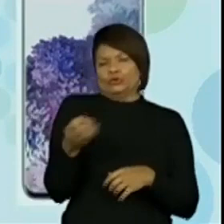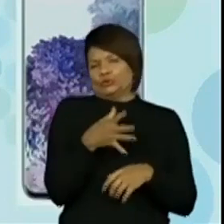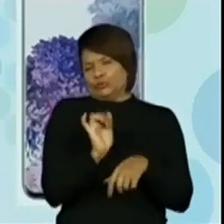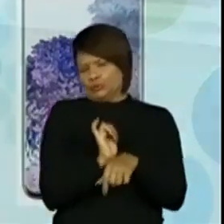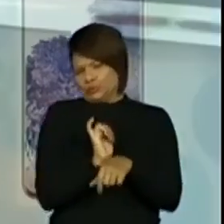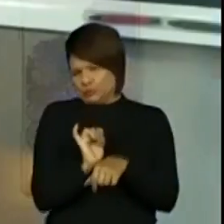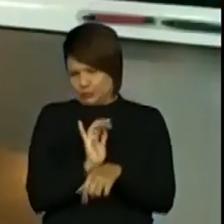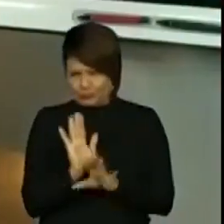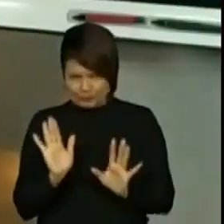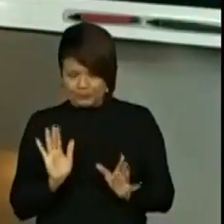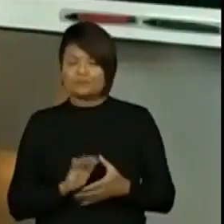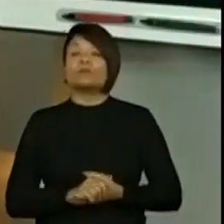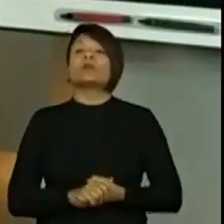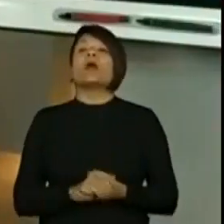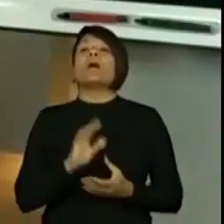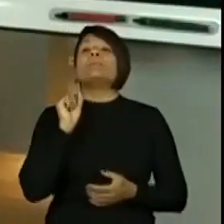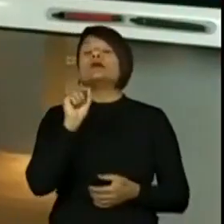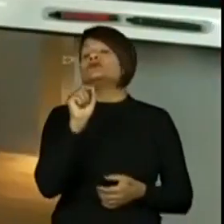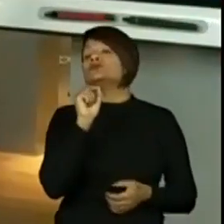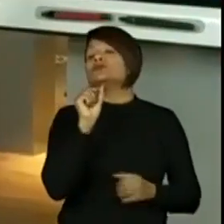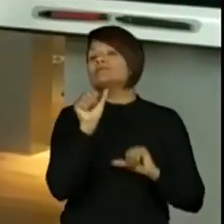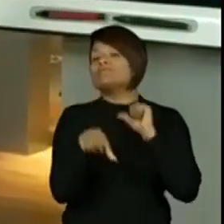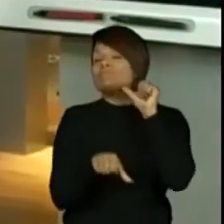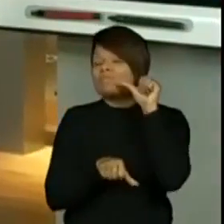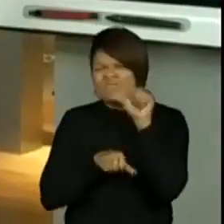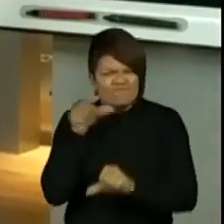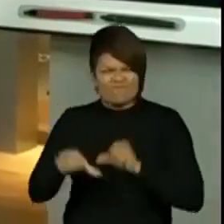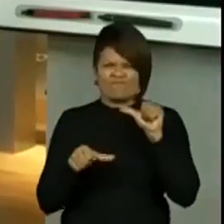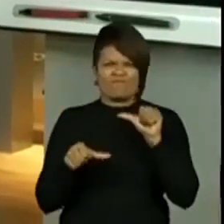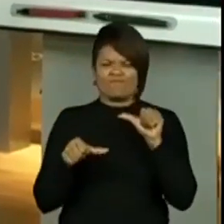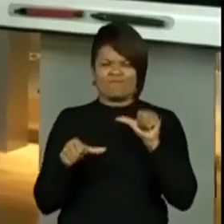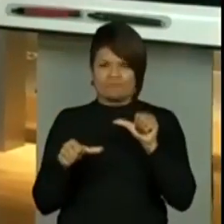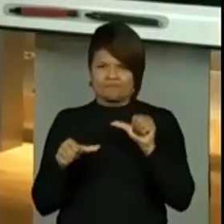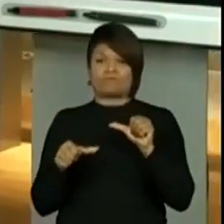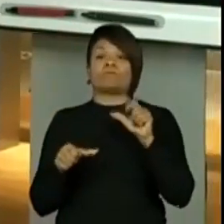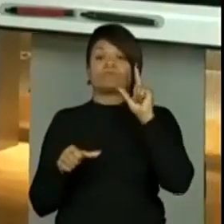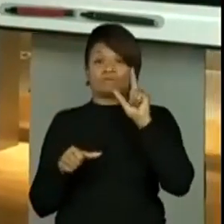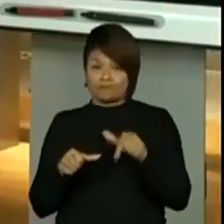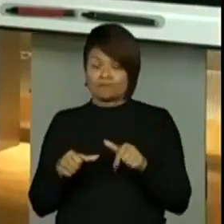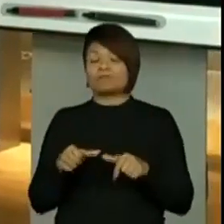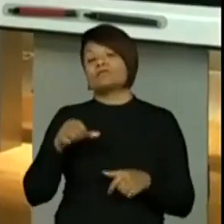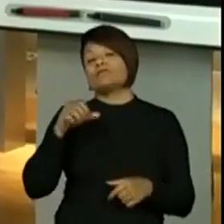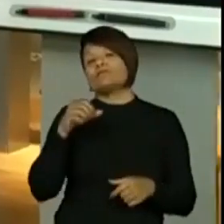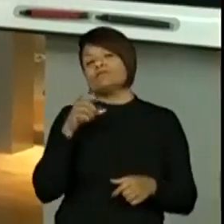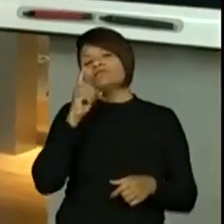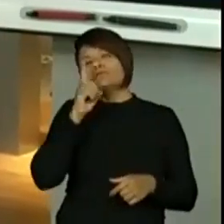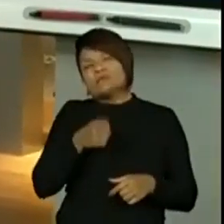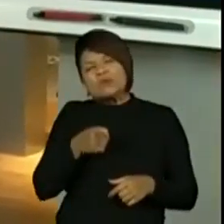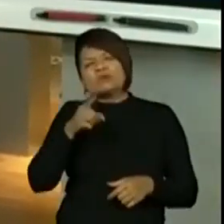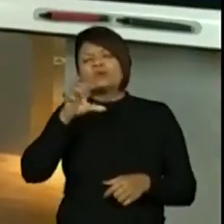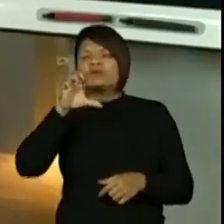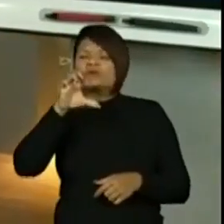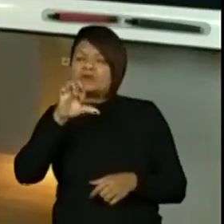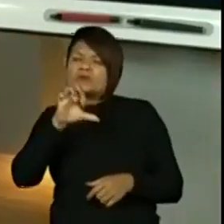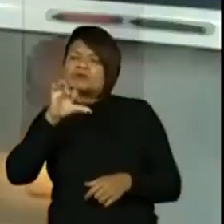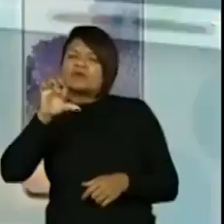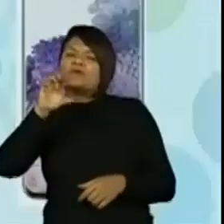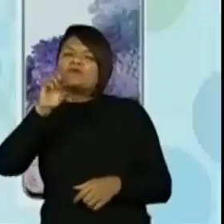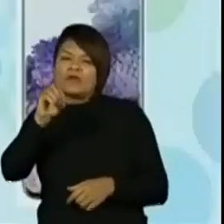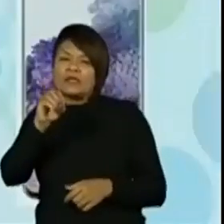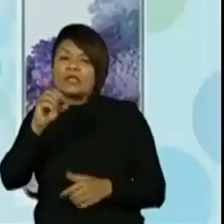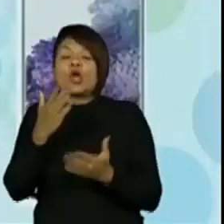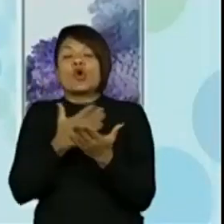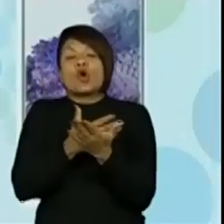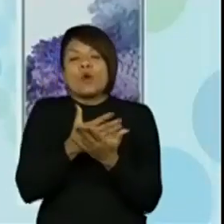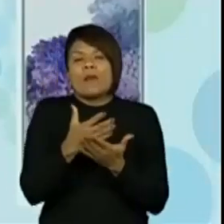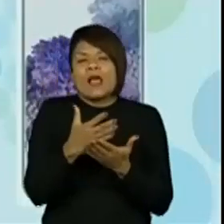tá? Só que o que muda bastante depois foi nos anos 90, quando aparece o celular